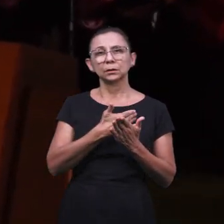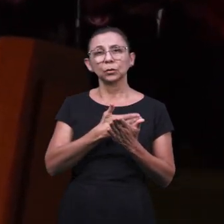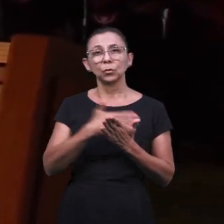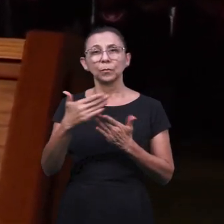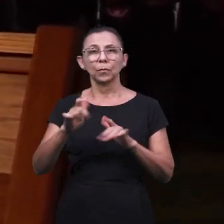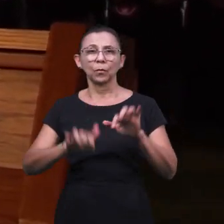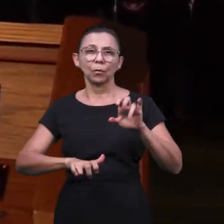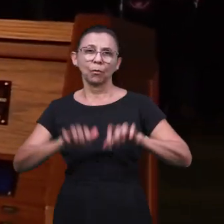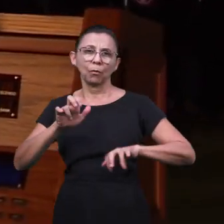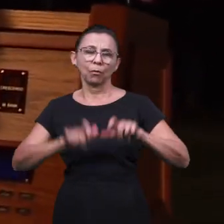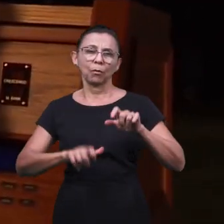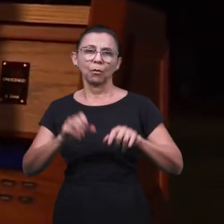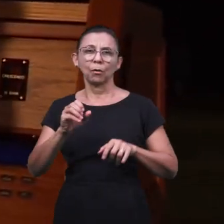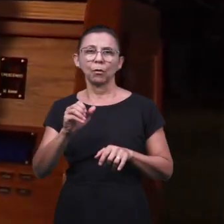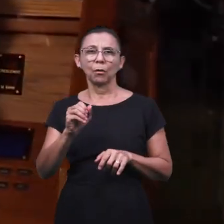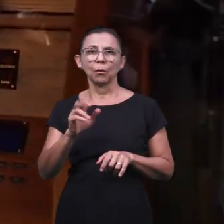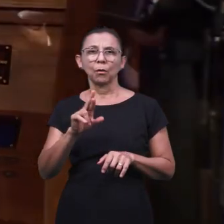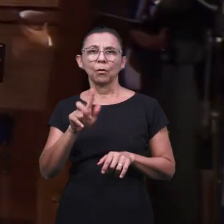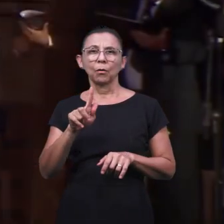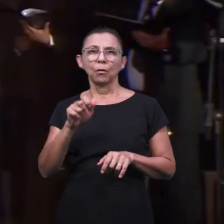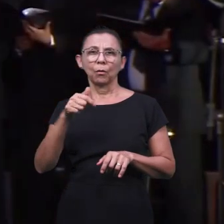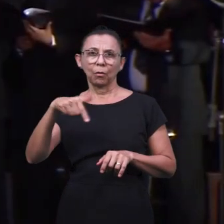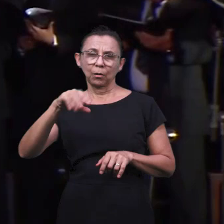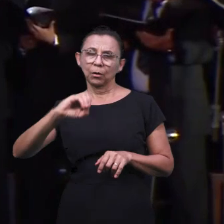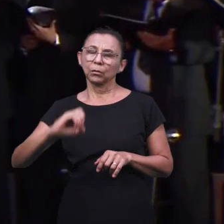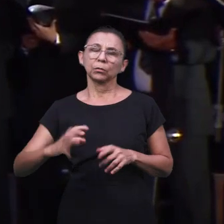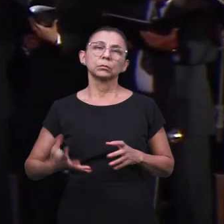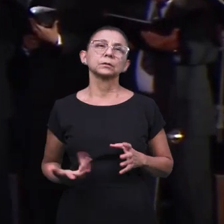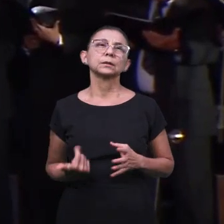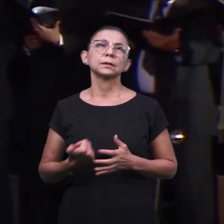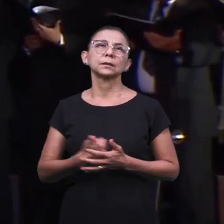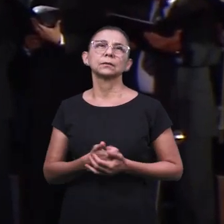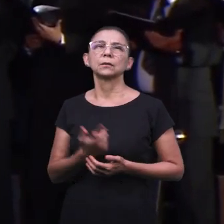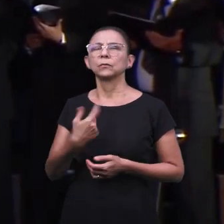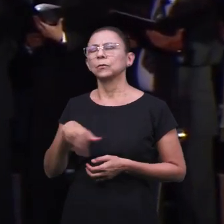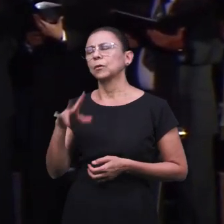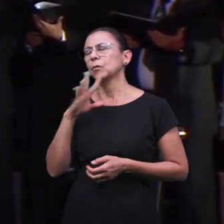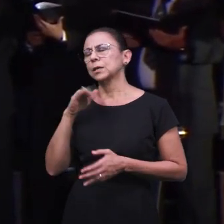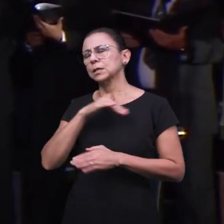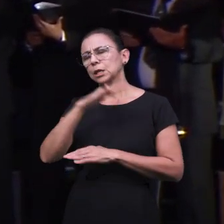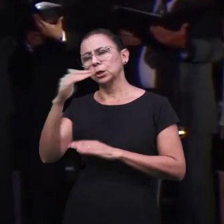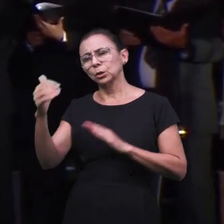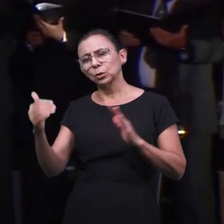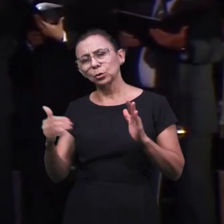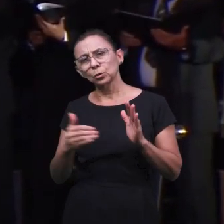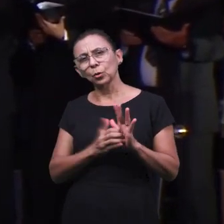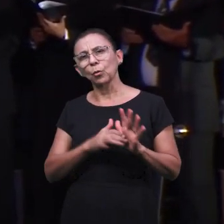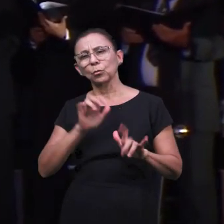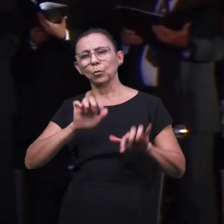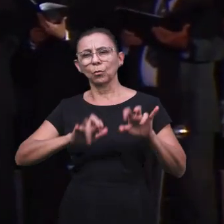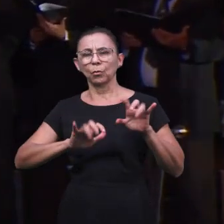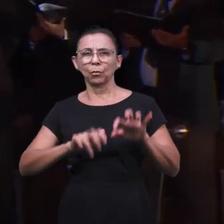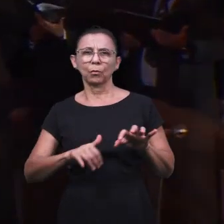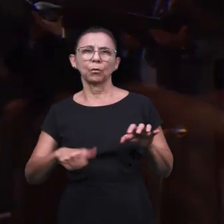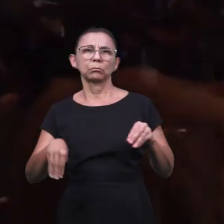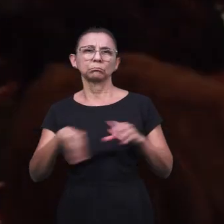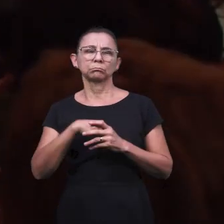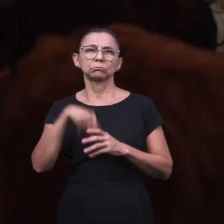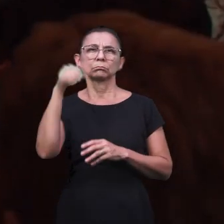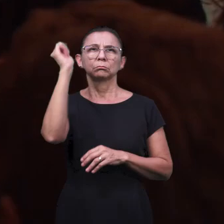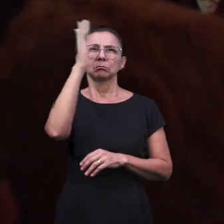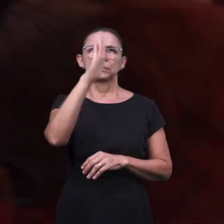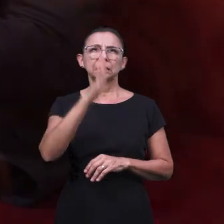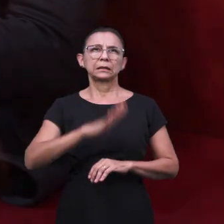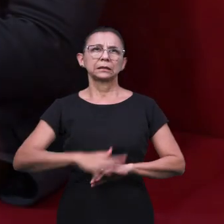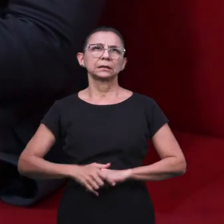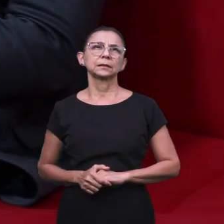né, trazidos da Europa, que eu fui conhecer e tal. E aí fui conhecer todos os órgãos do Brasil, um primeiro trabalho que eu fiz. Acho que não deu para